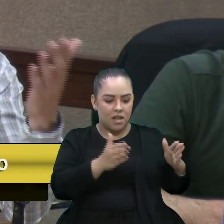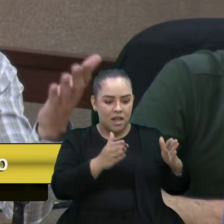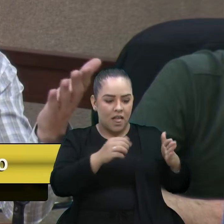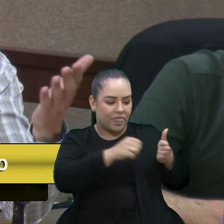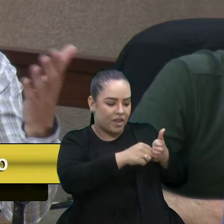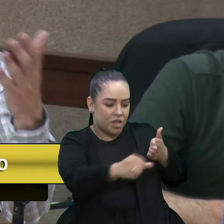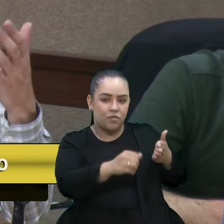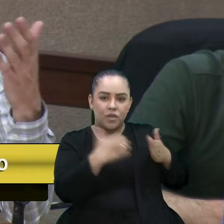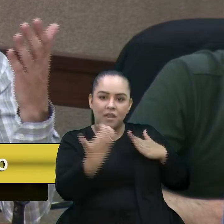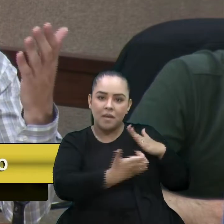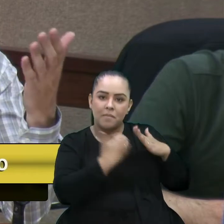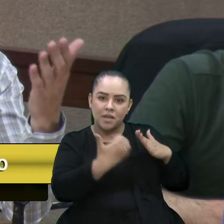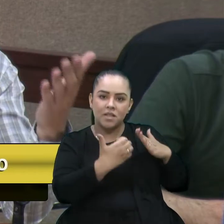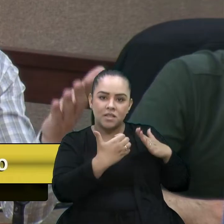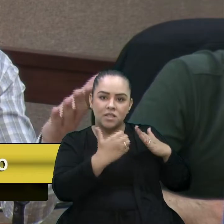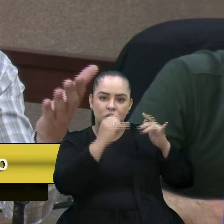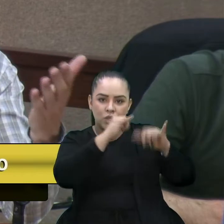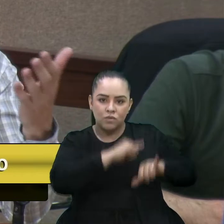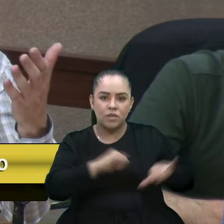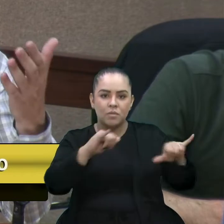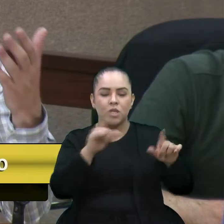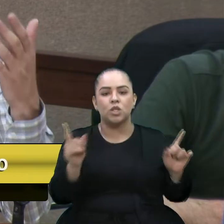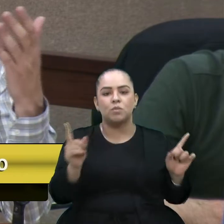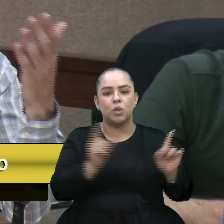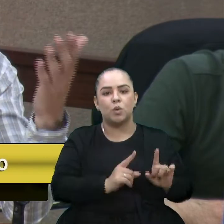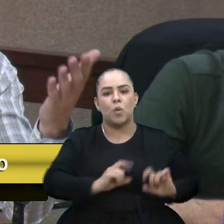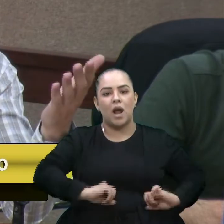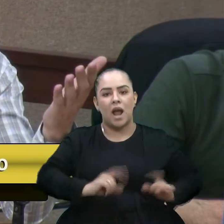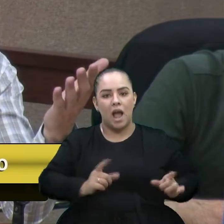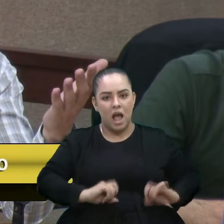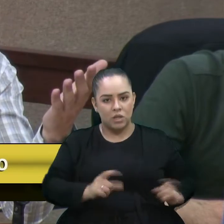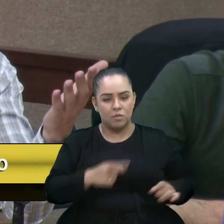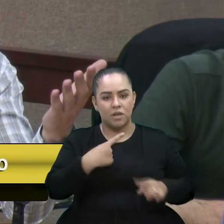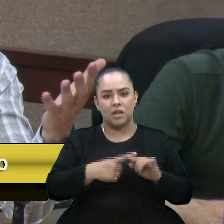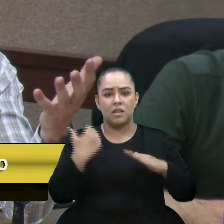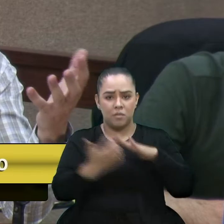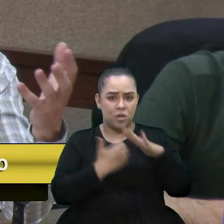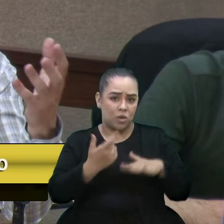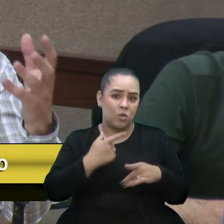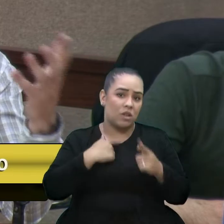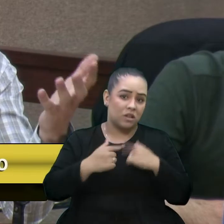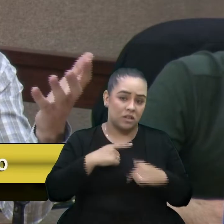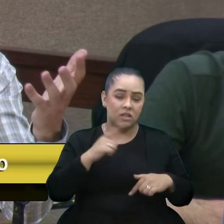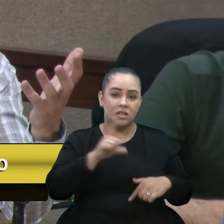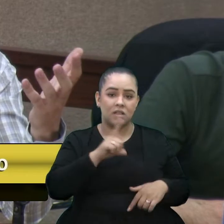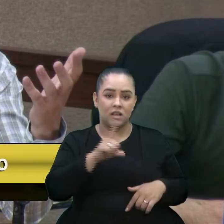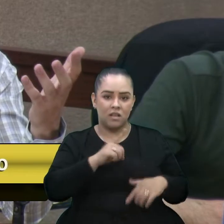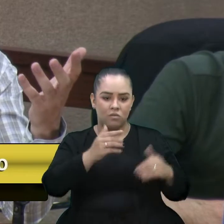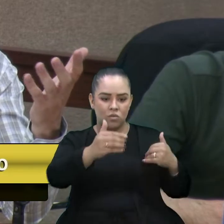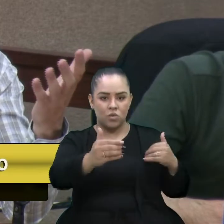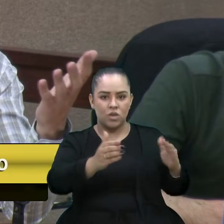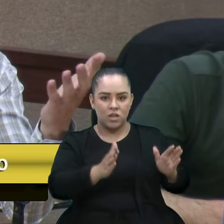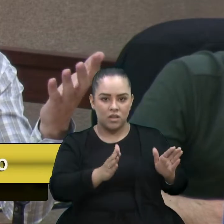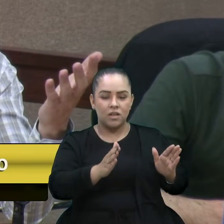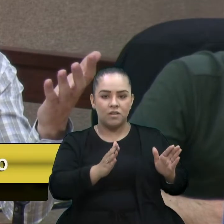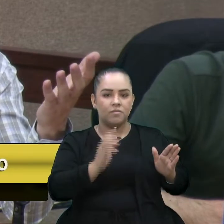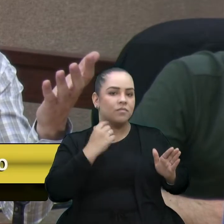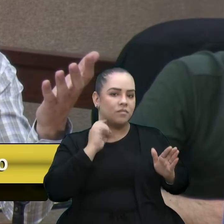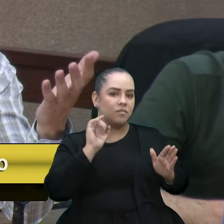faça uma campanha para diminuir o custo. As empresas, eu acho que gostariam de ter uma lixeira inteira e para